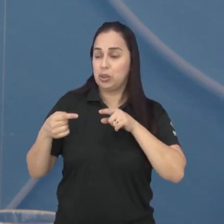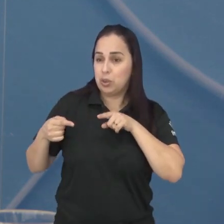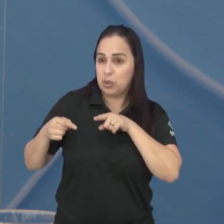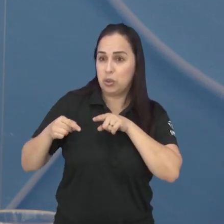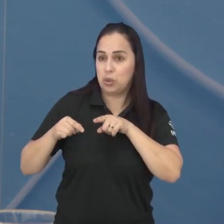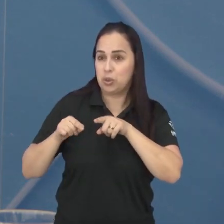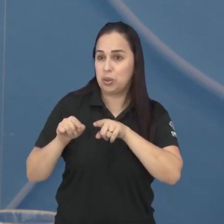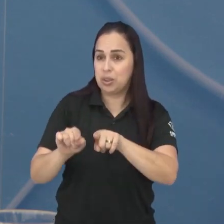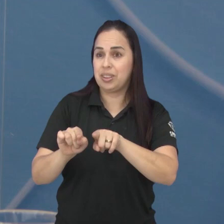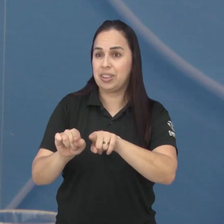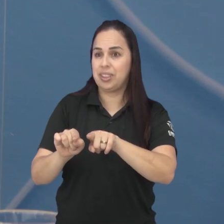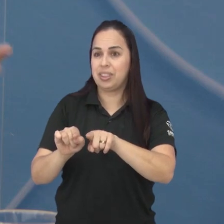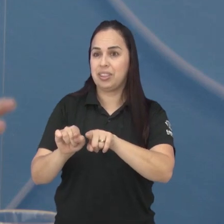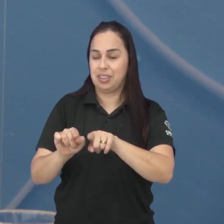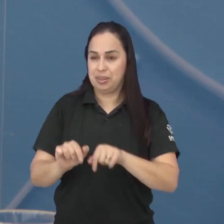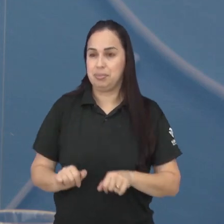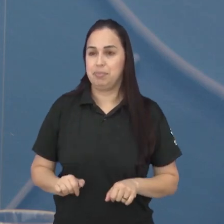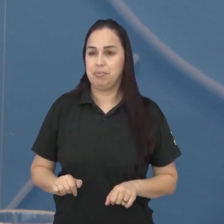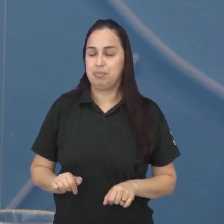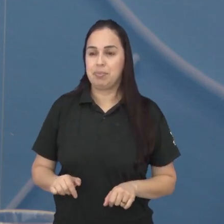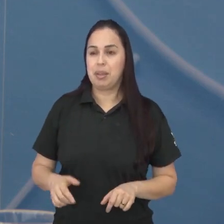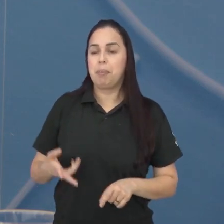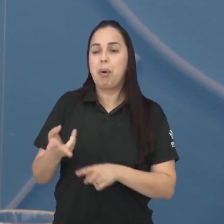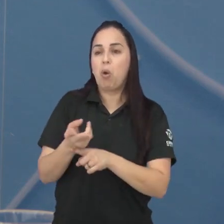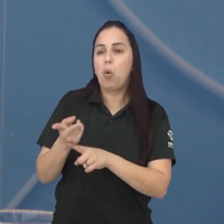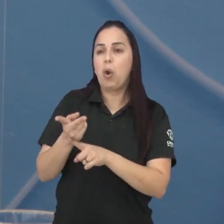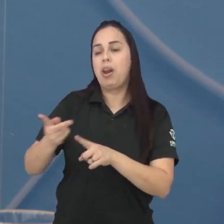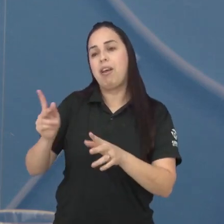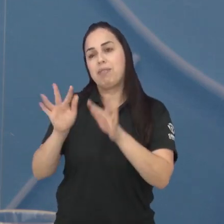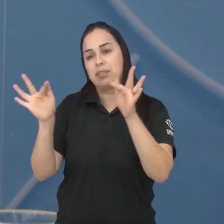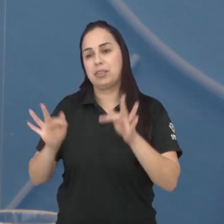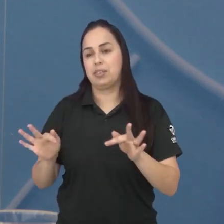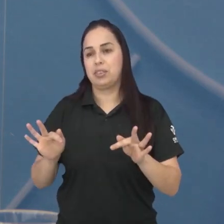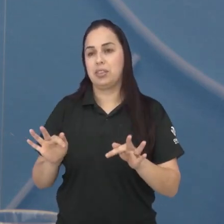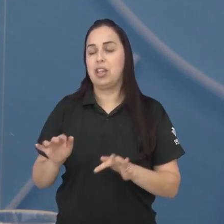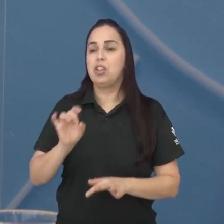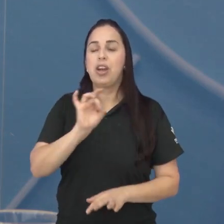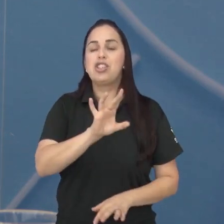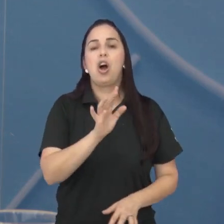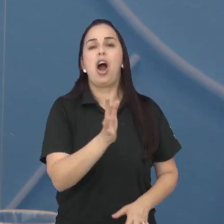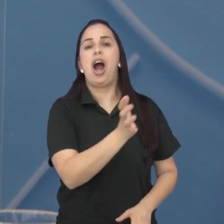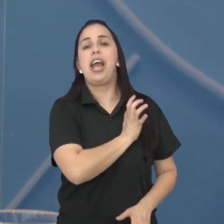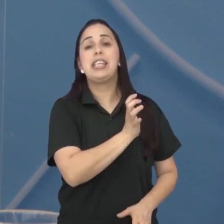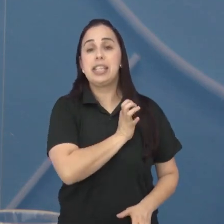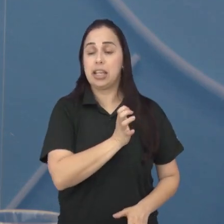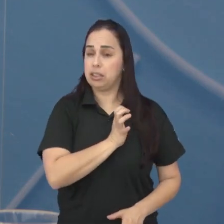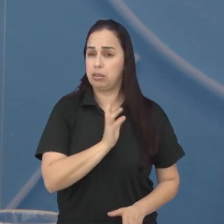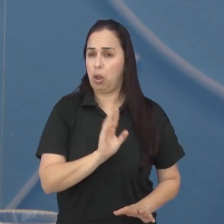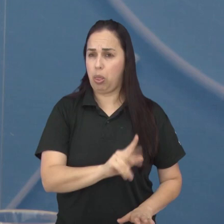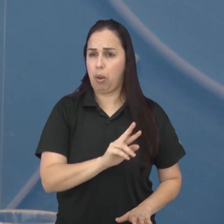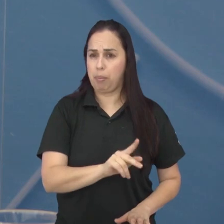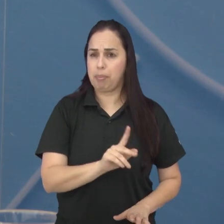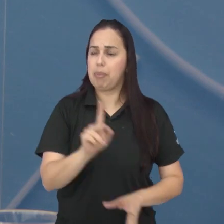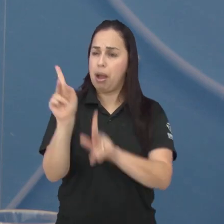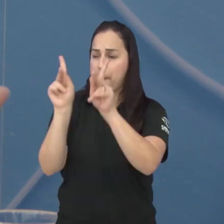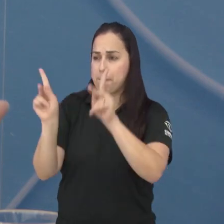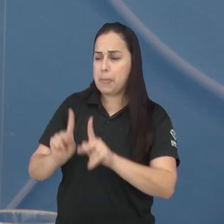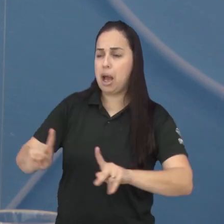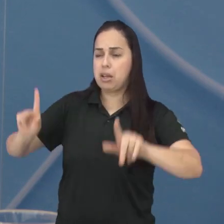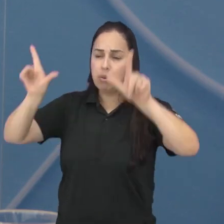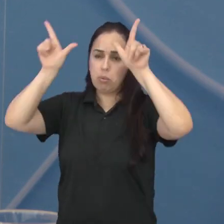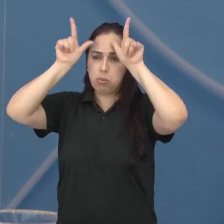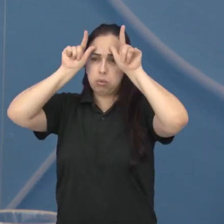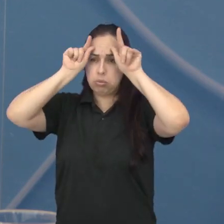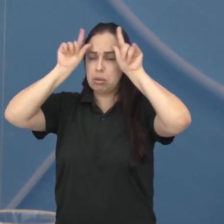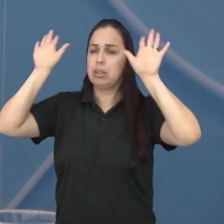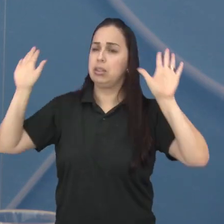tem acessado a alegria nessa sociedade, seja ela de que tipo for. Não estou falando só de riqueza financeira, né? Estou falando de paz, tranquilidade,